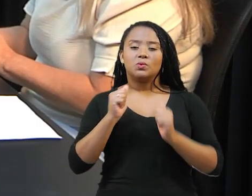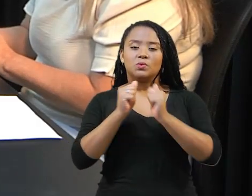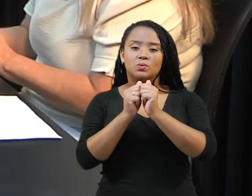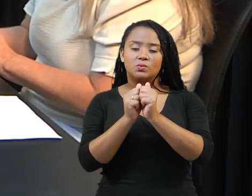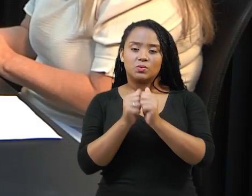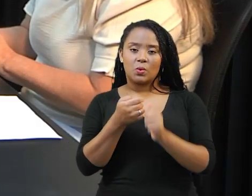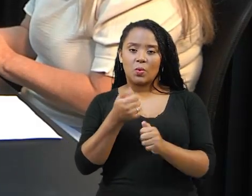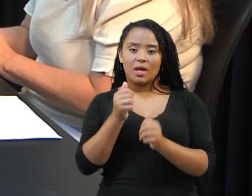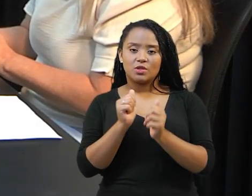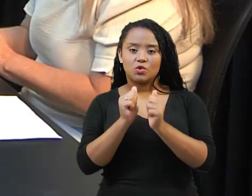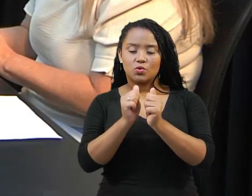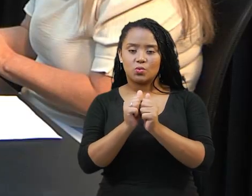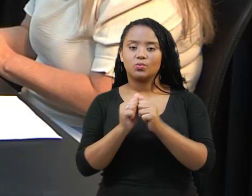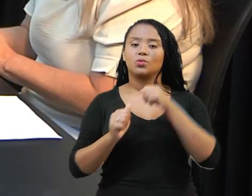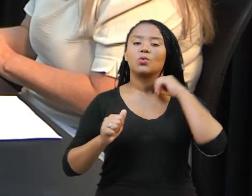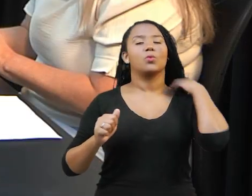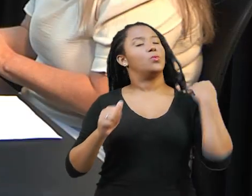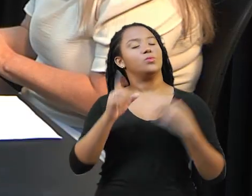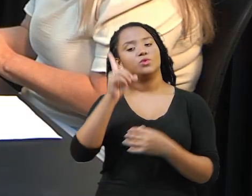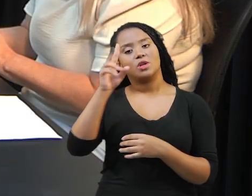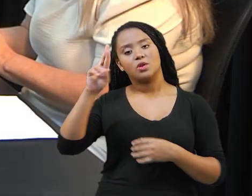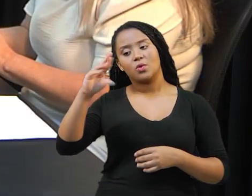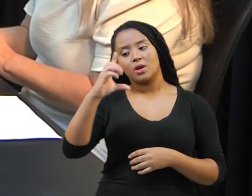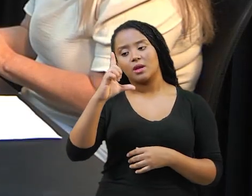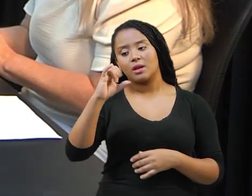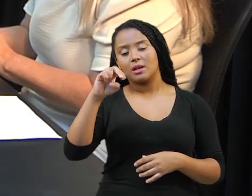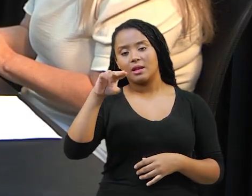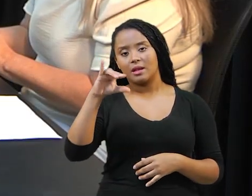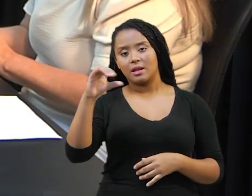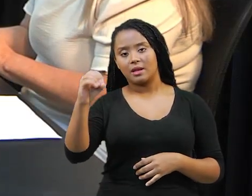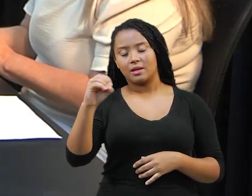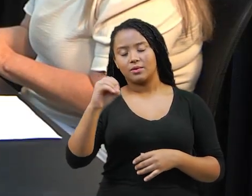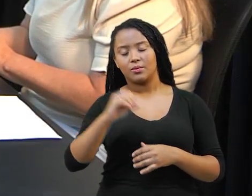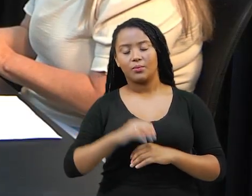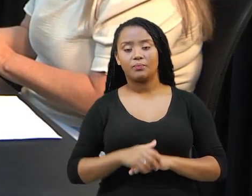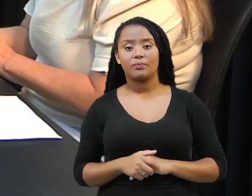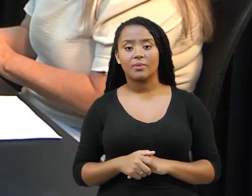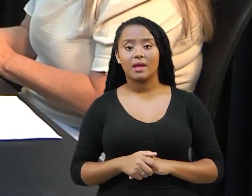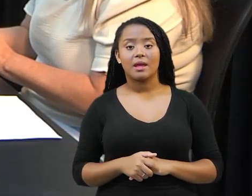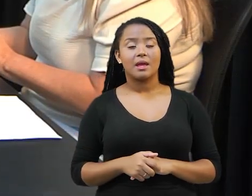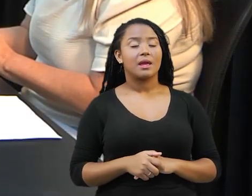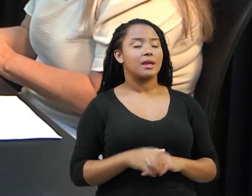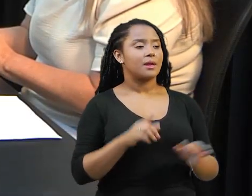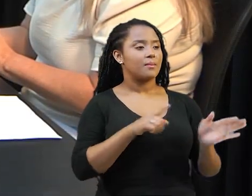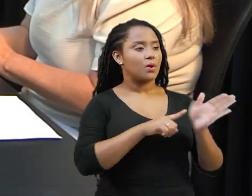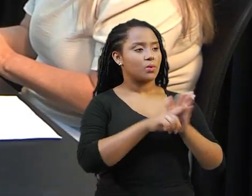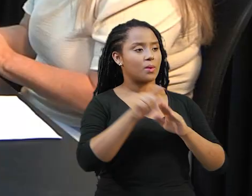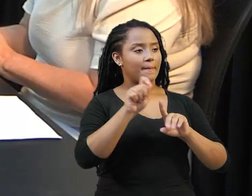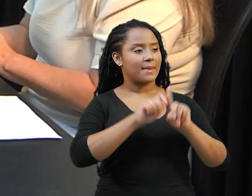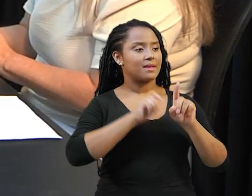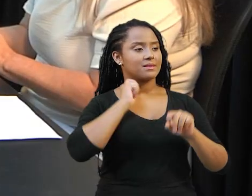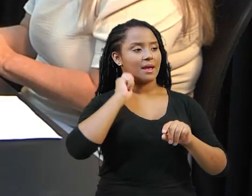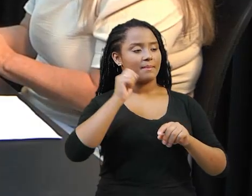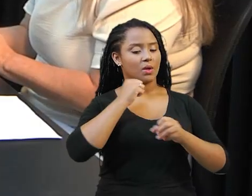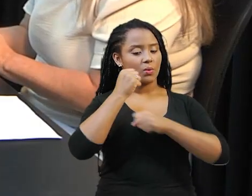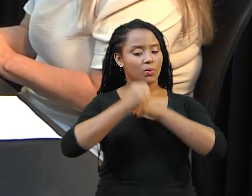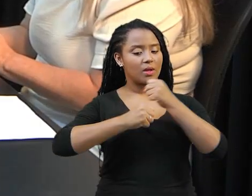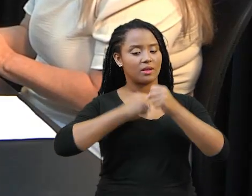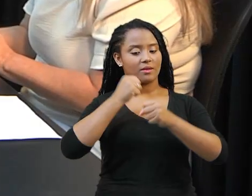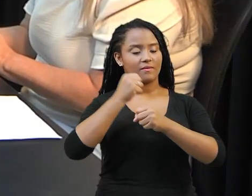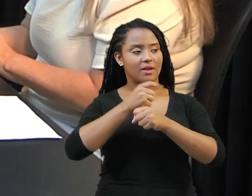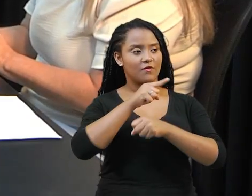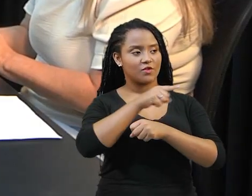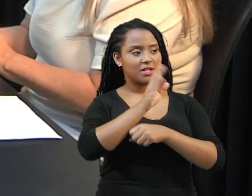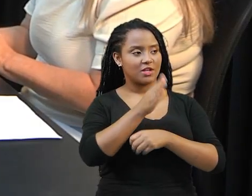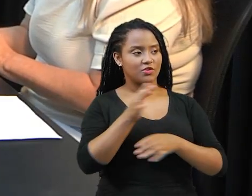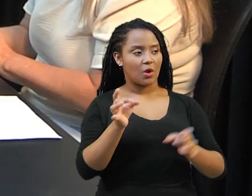clínico, mas eu fico quase junto com o diretor clínico na parte mais administrativa da parte médica. E no próximo